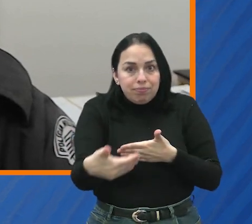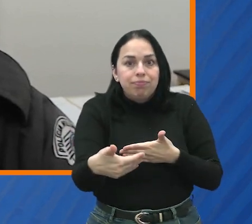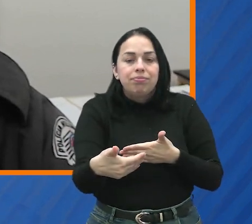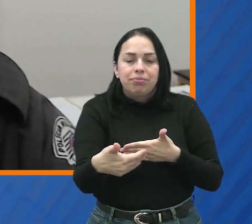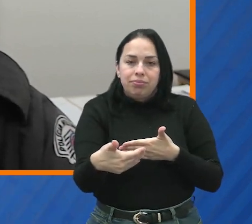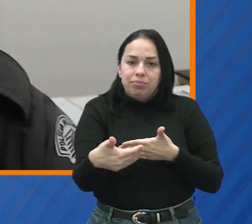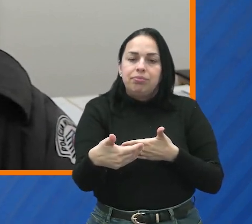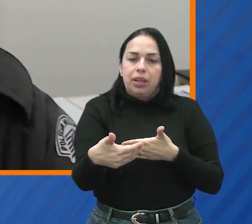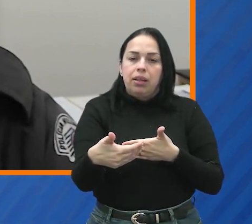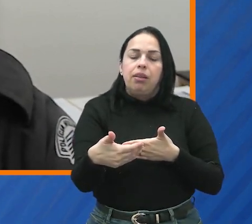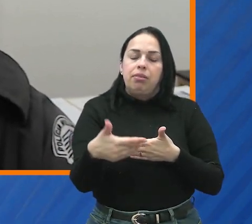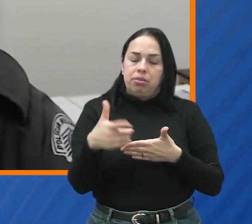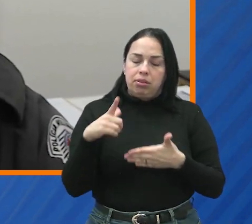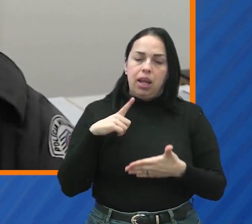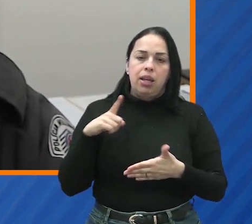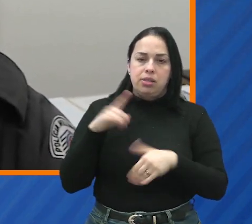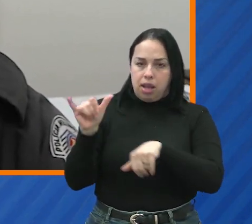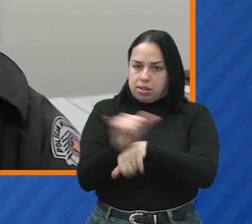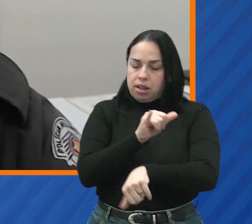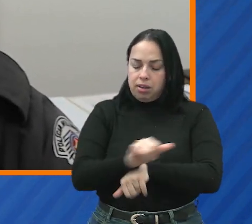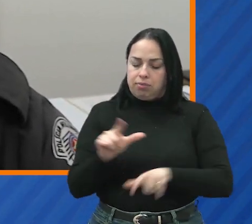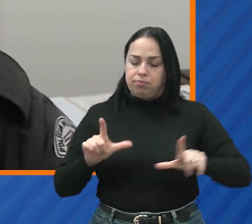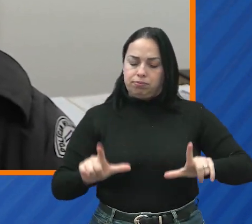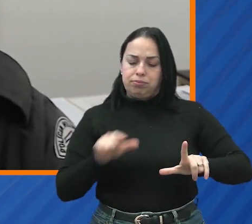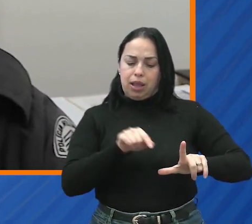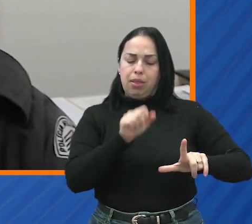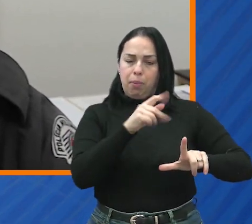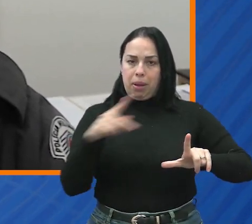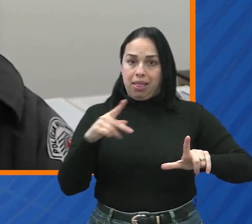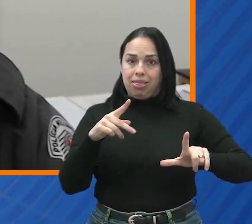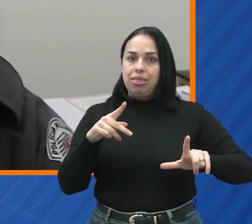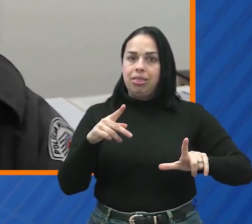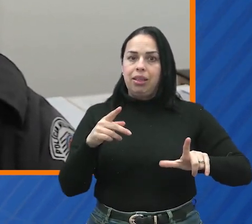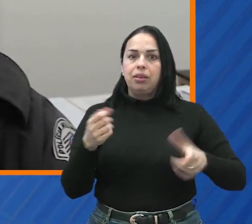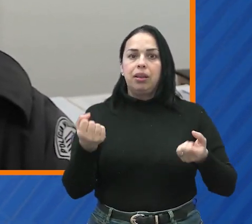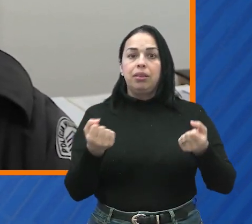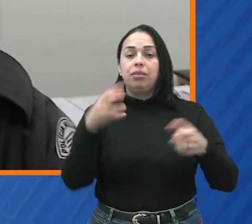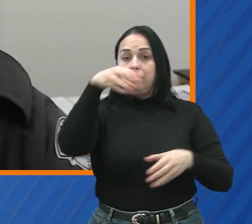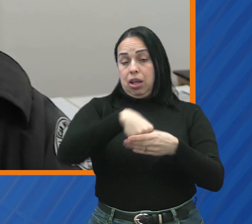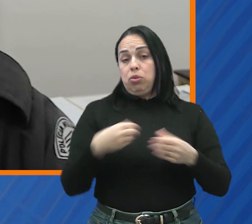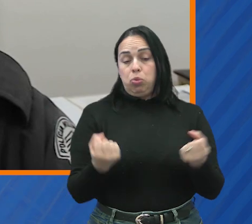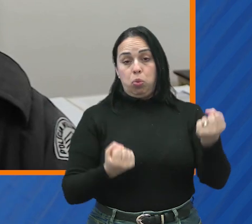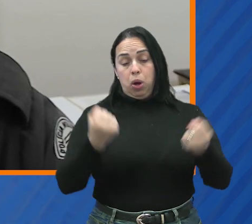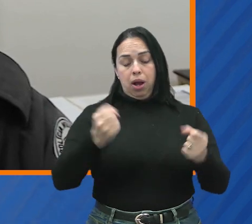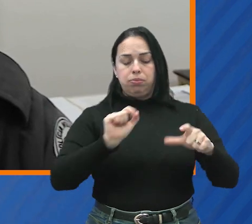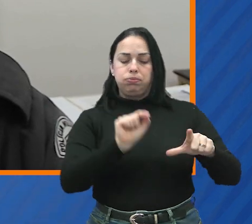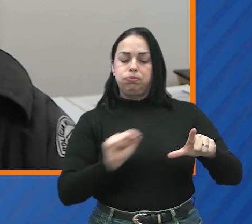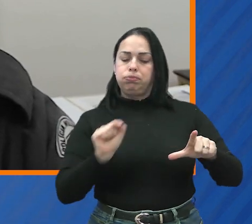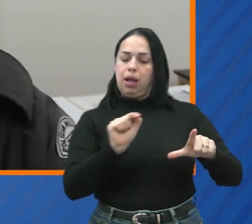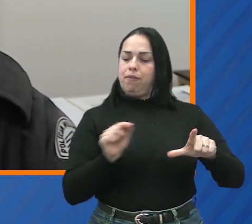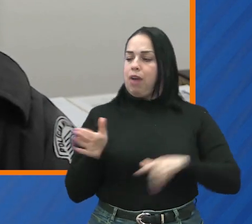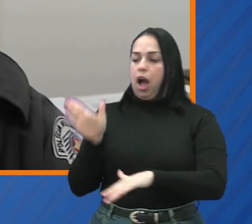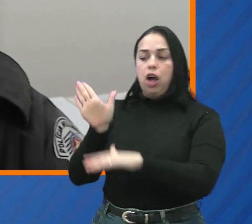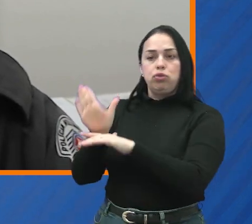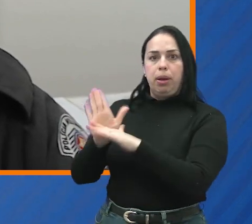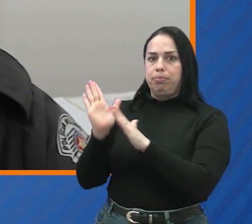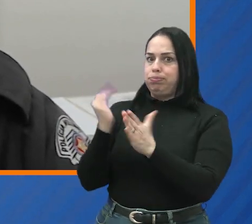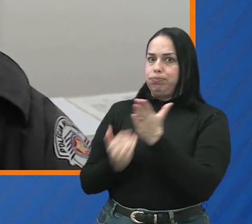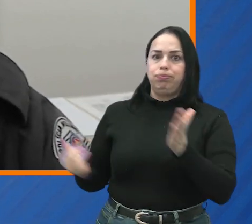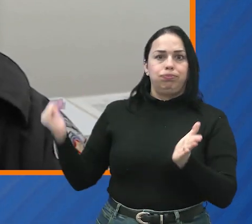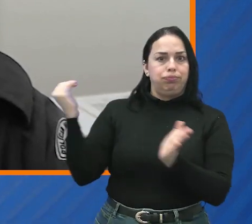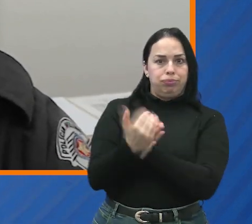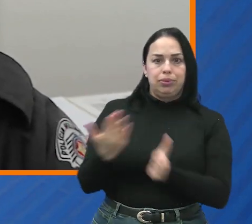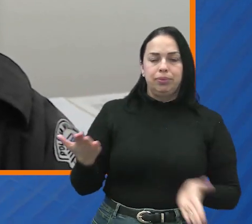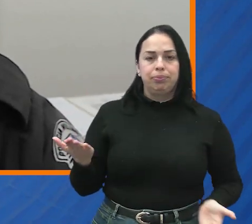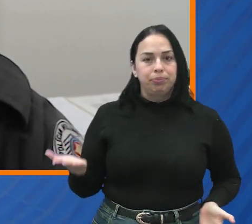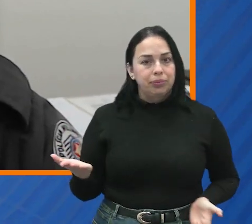policial militar, tendo essa funcionalidade dentro da sua viatura, ele pode tentar auxiliar ainda